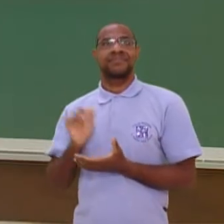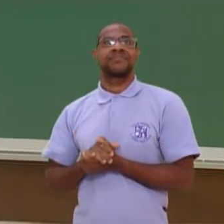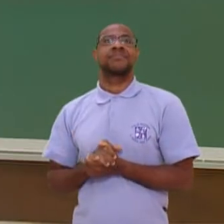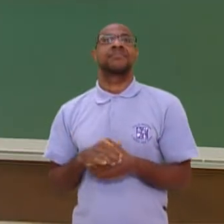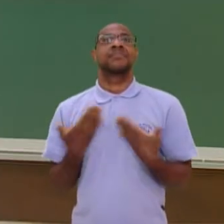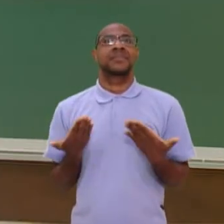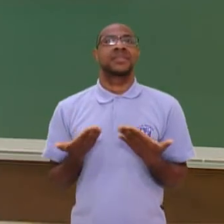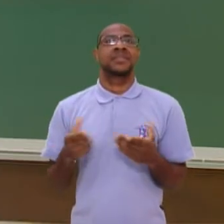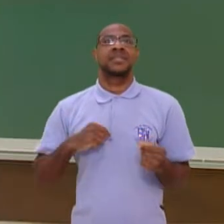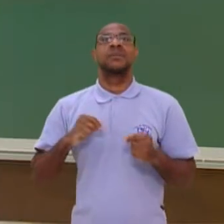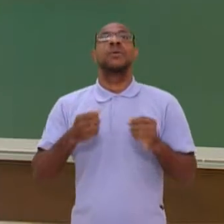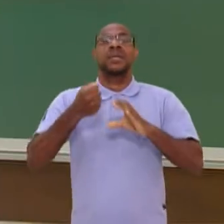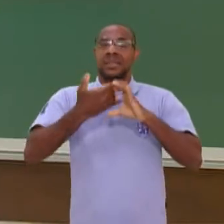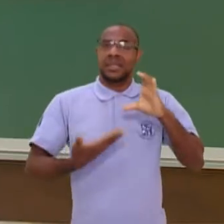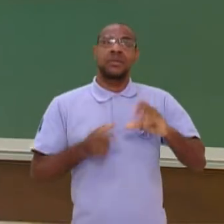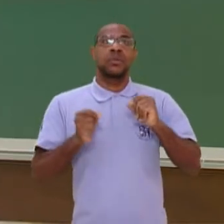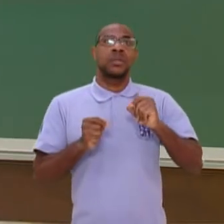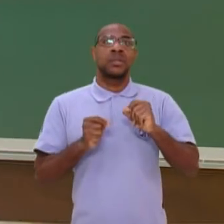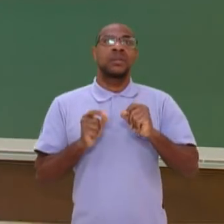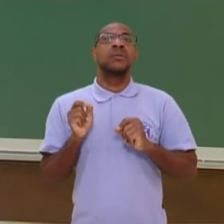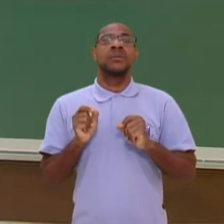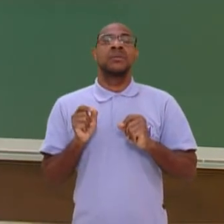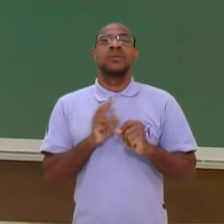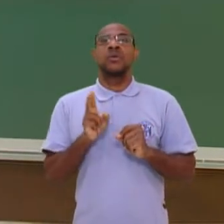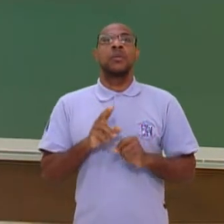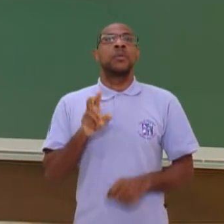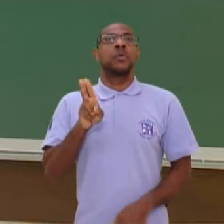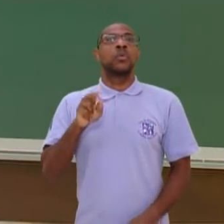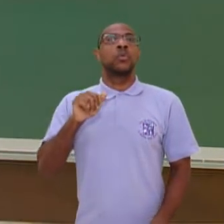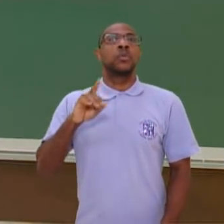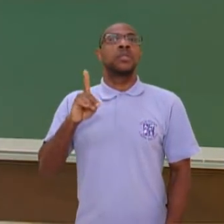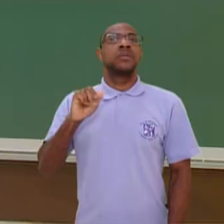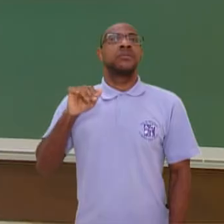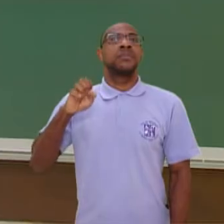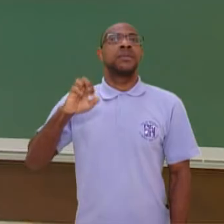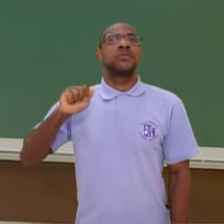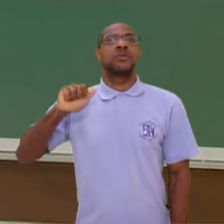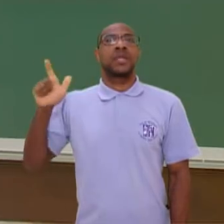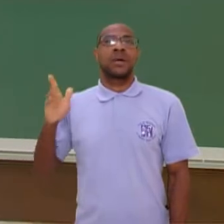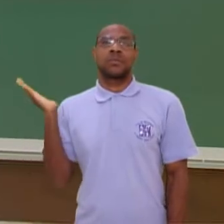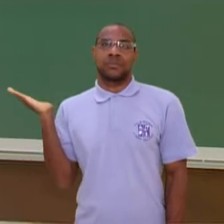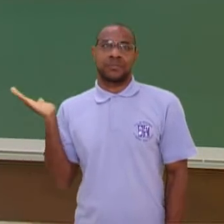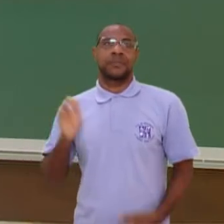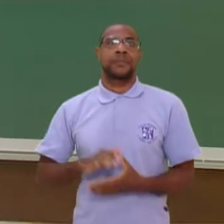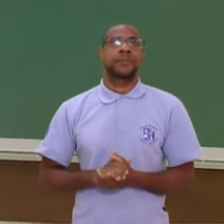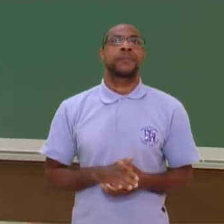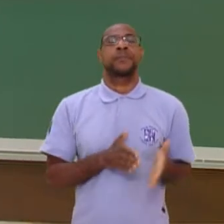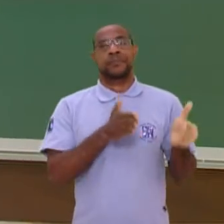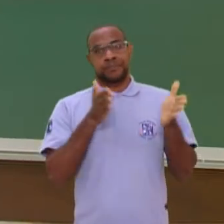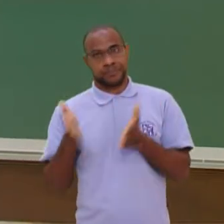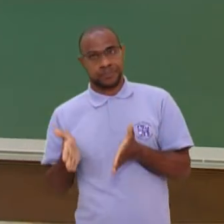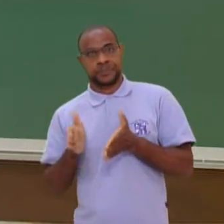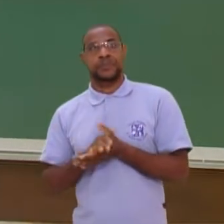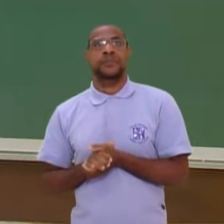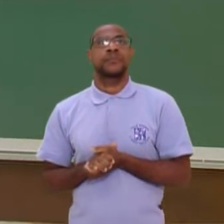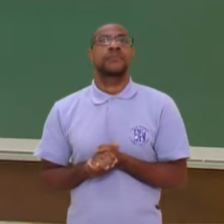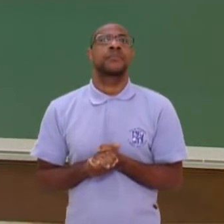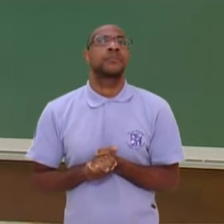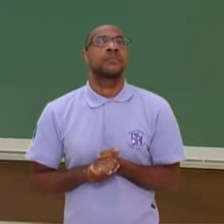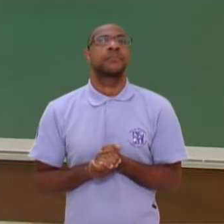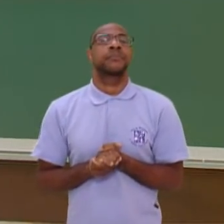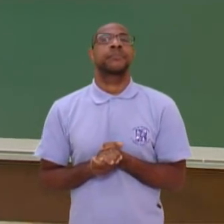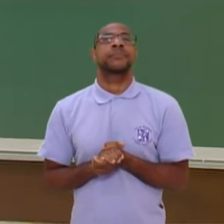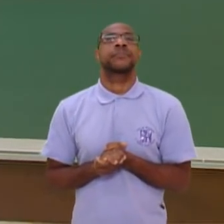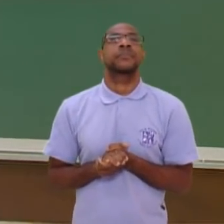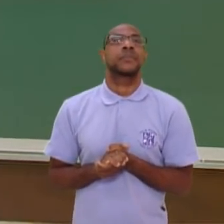Então temos essa caracterização ali, se baseando aqui numa imagem do nosso contexto nacional, certo? Vamos avançar para a nossa